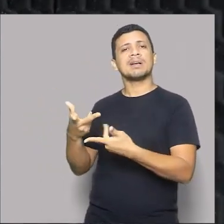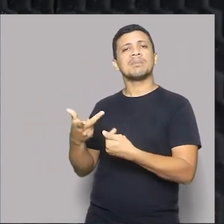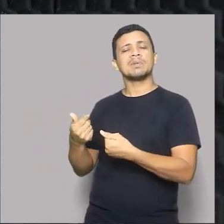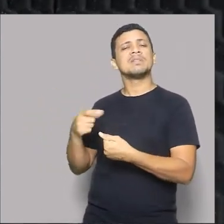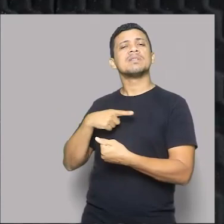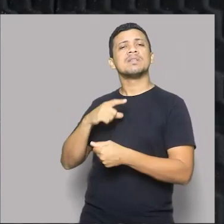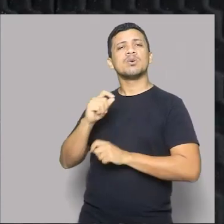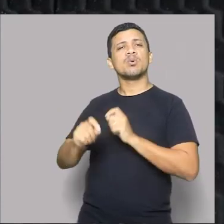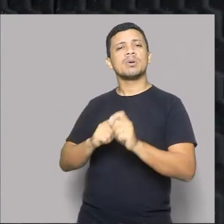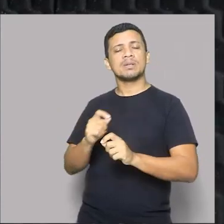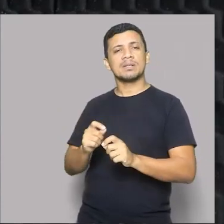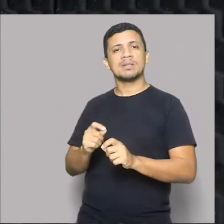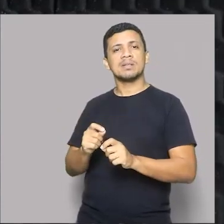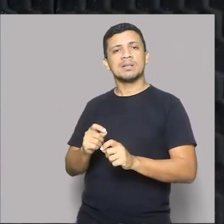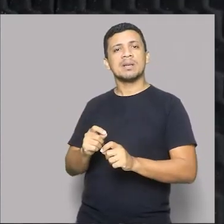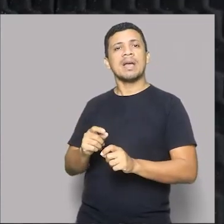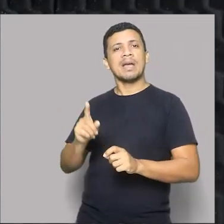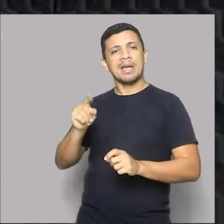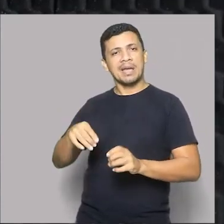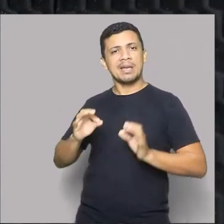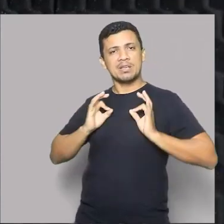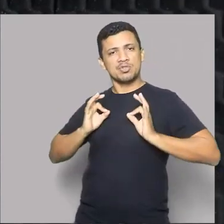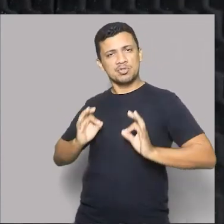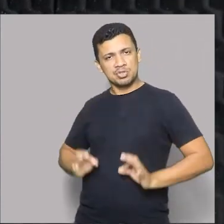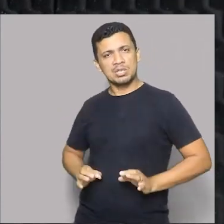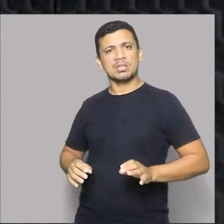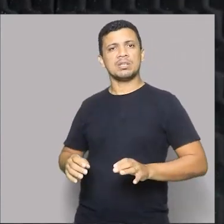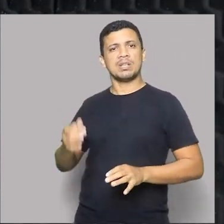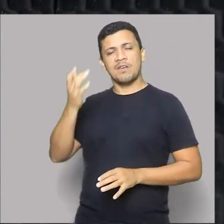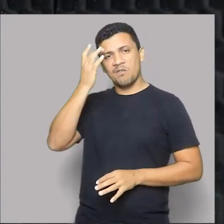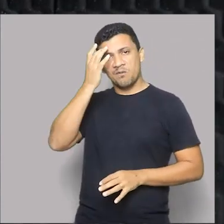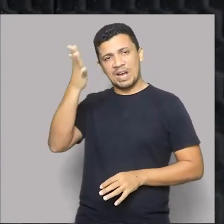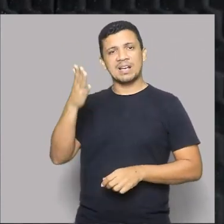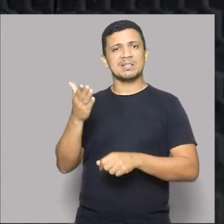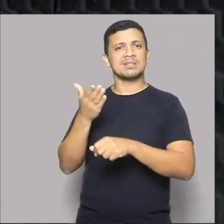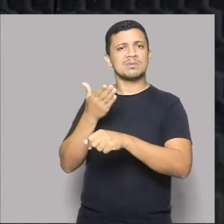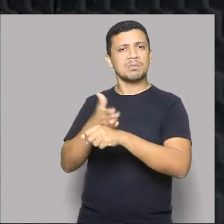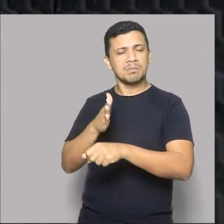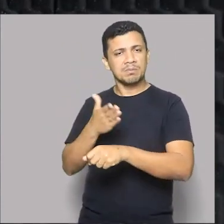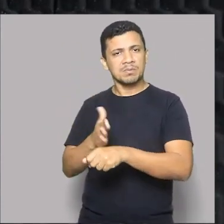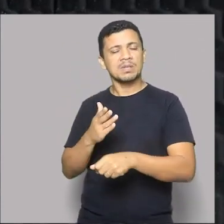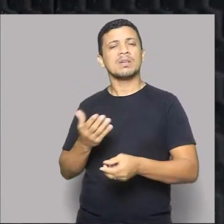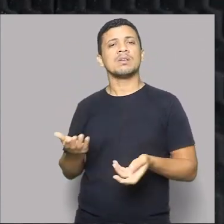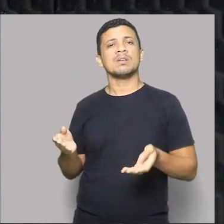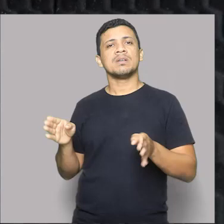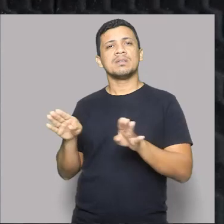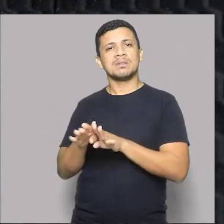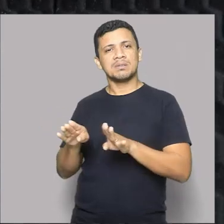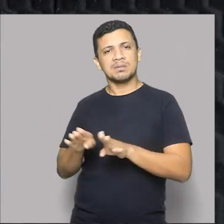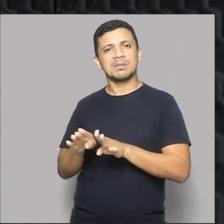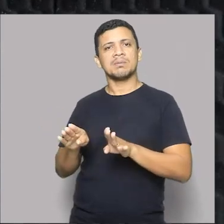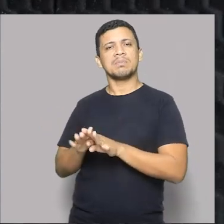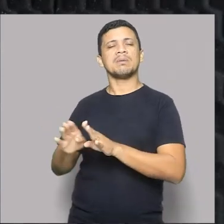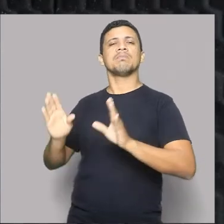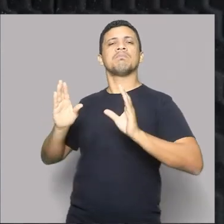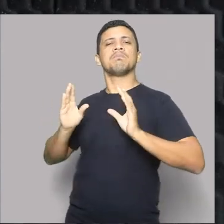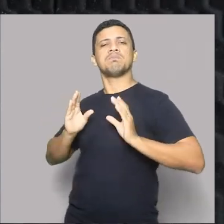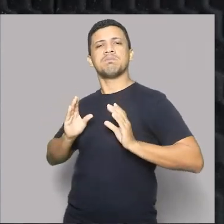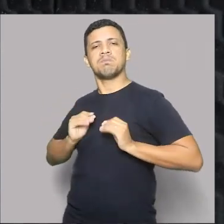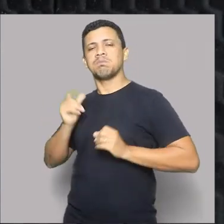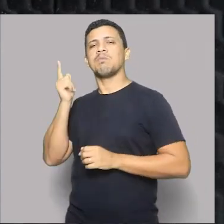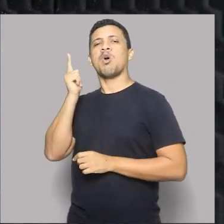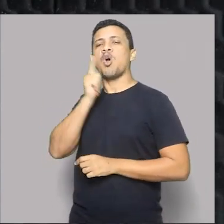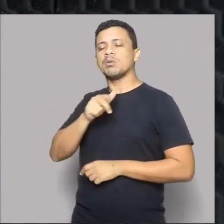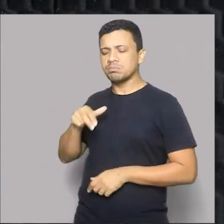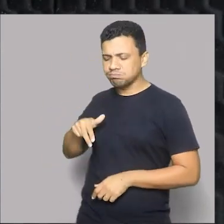uma capacidade que deve ser digna, fácil, prática e cômoda de deslocamento.